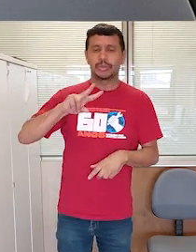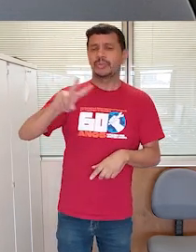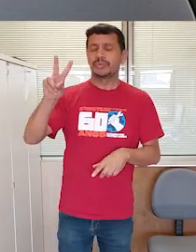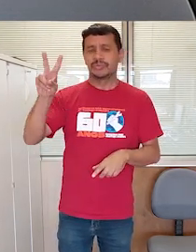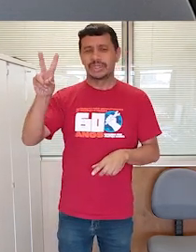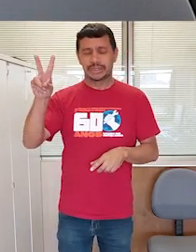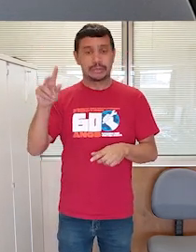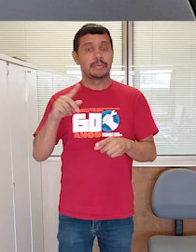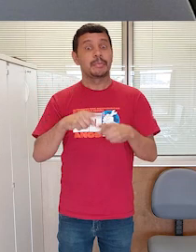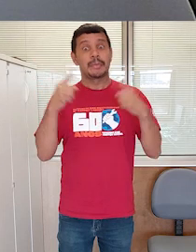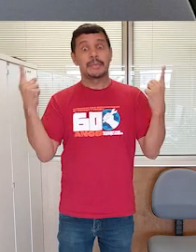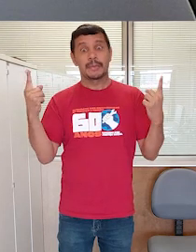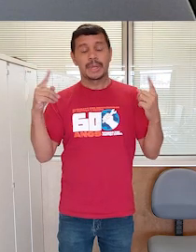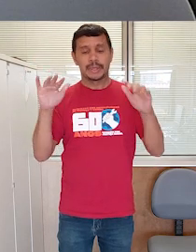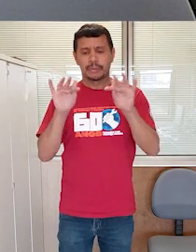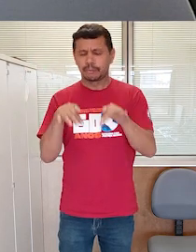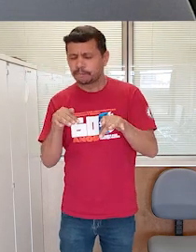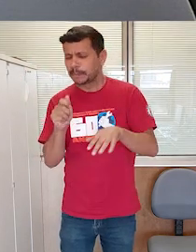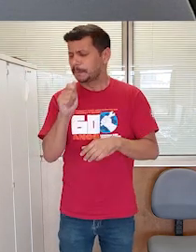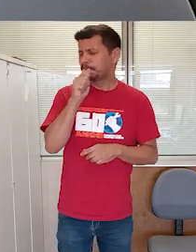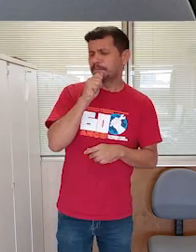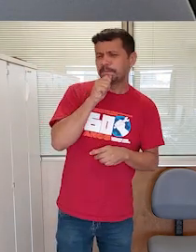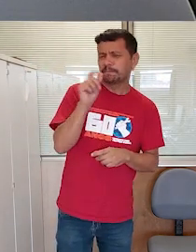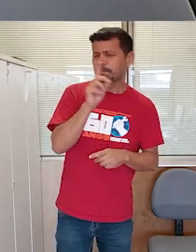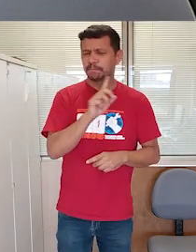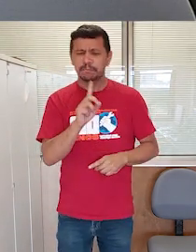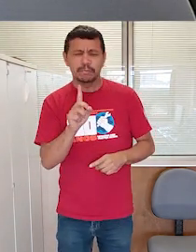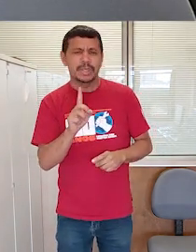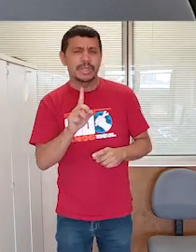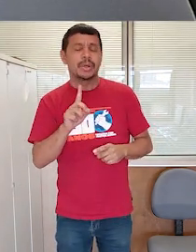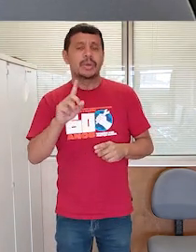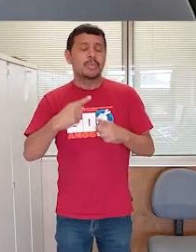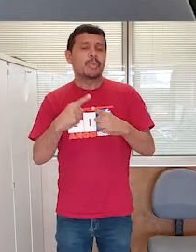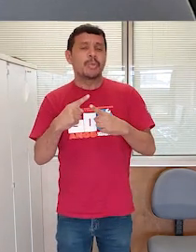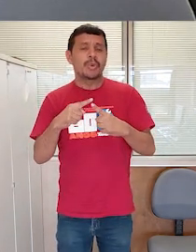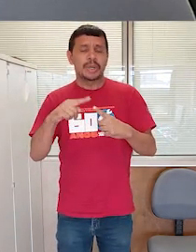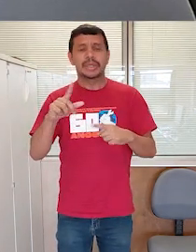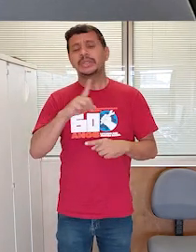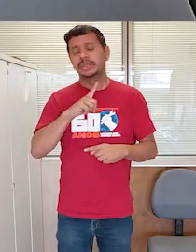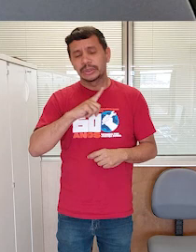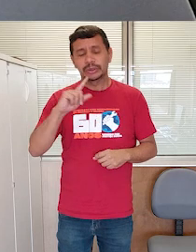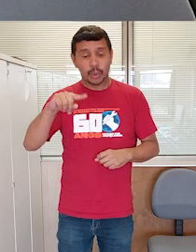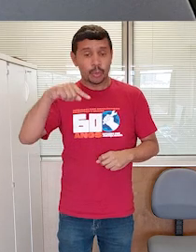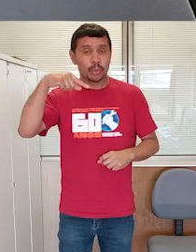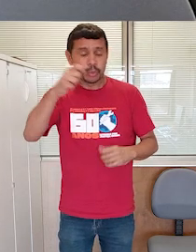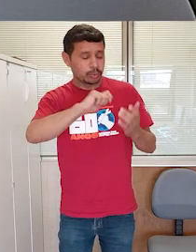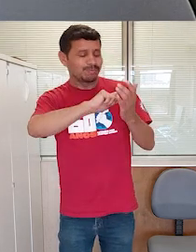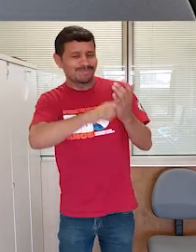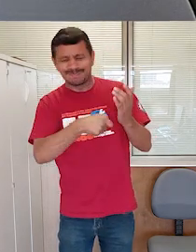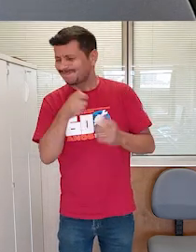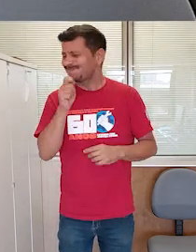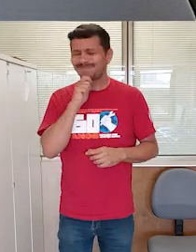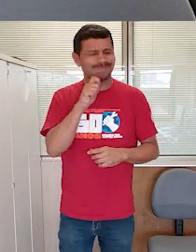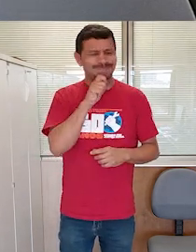vitoriosa, mas que ainda não está encerrada. Outros grupos patronais ainda não assinaram, não fizeram propostas, e a